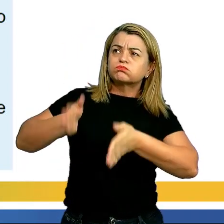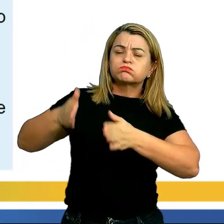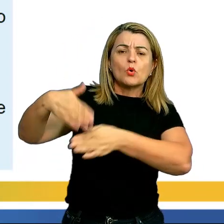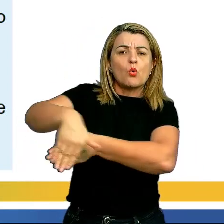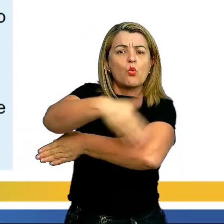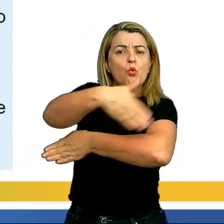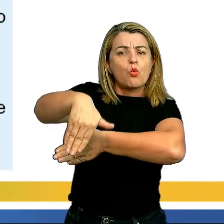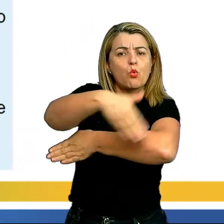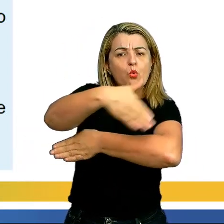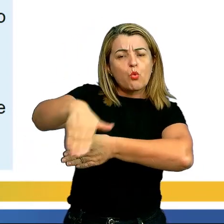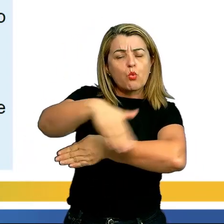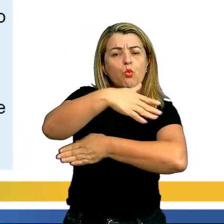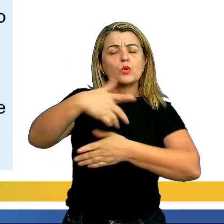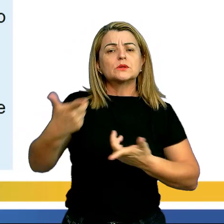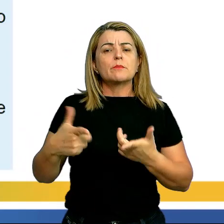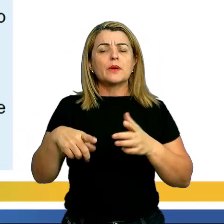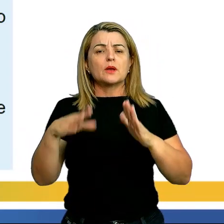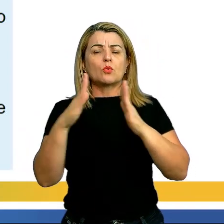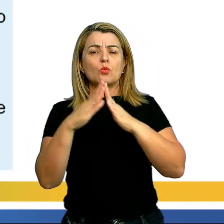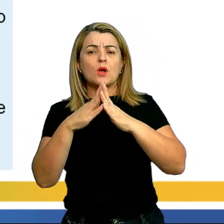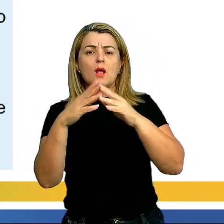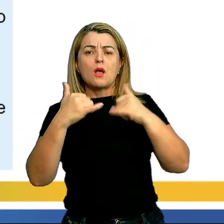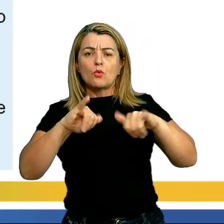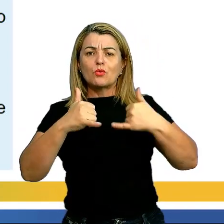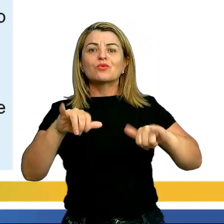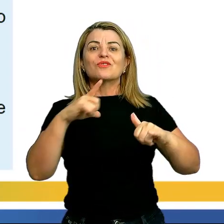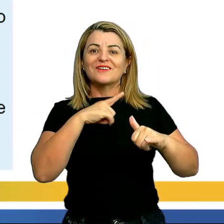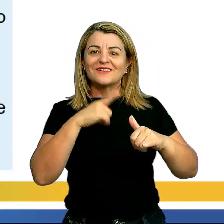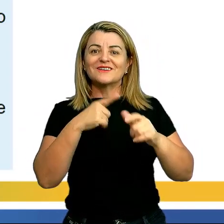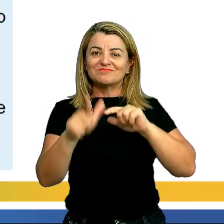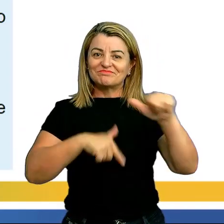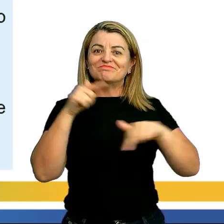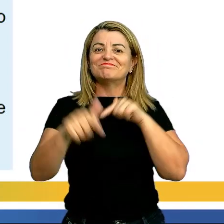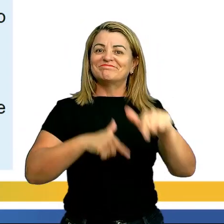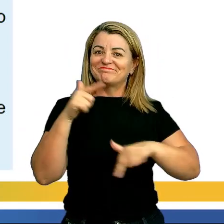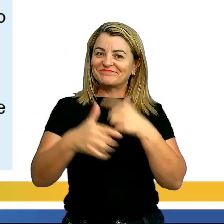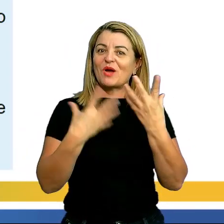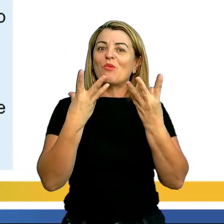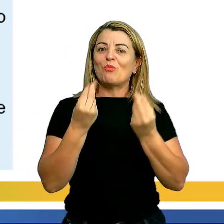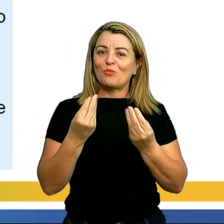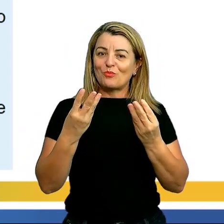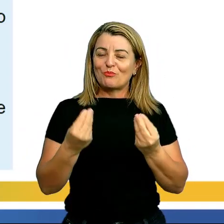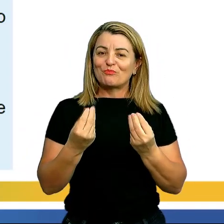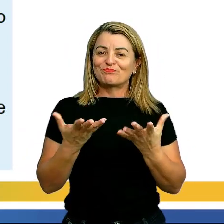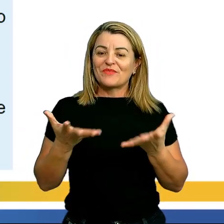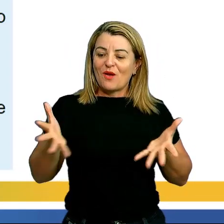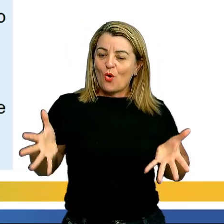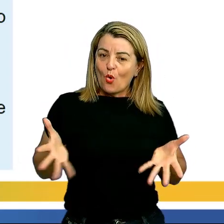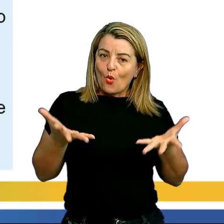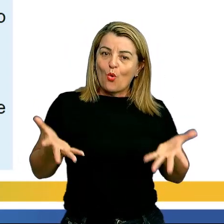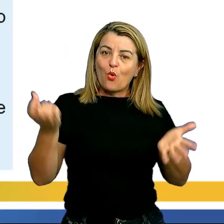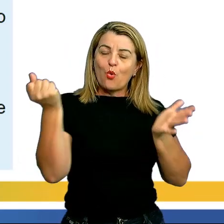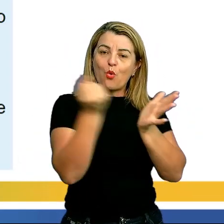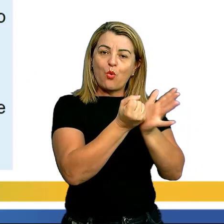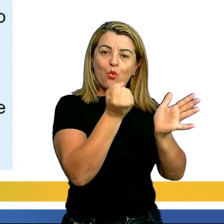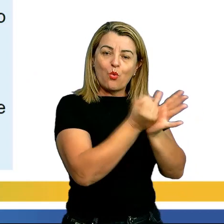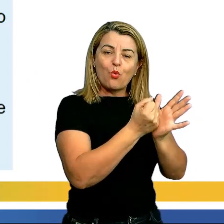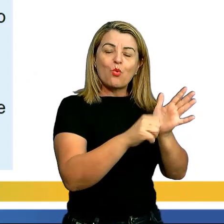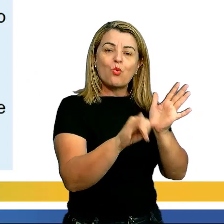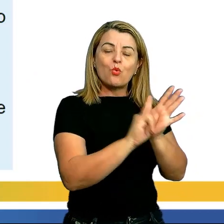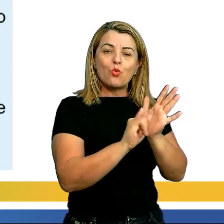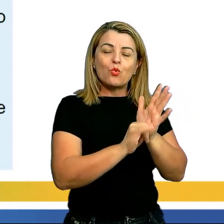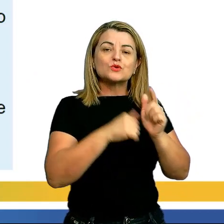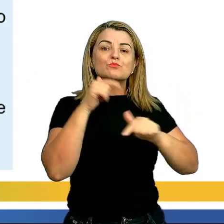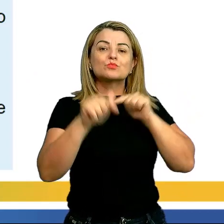e hidrelétricas, geraria empregos diretas e indiretamente. E o estímulo à contratação de trabalhadores, ou